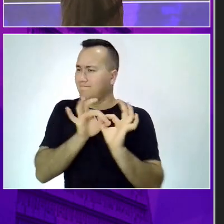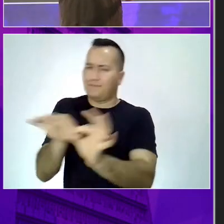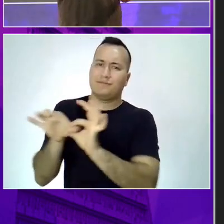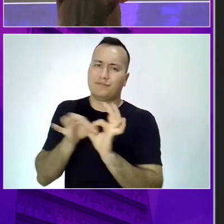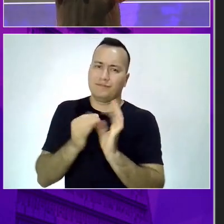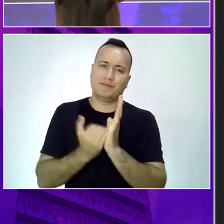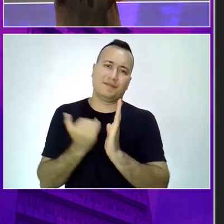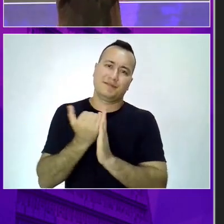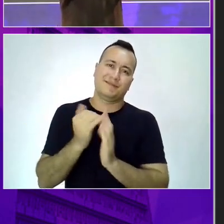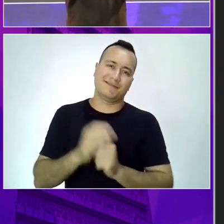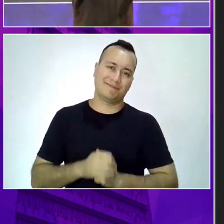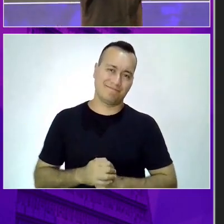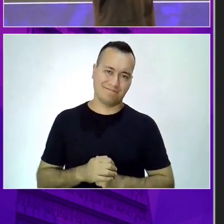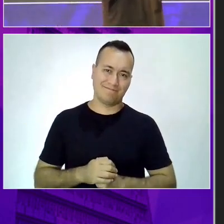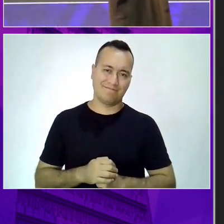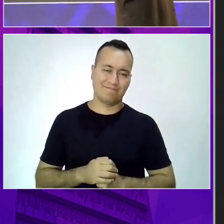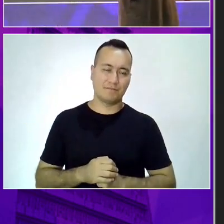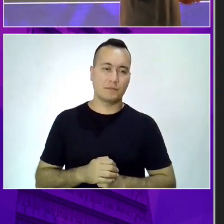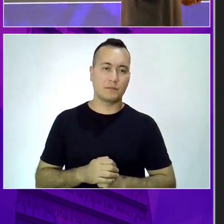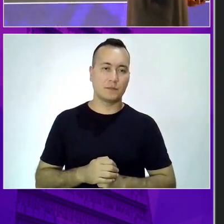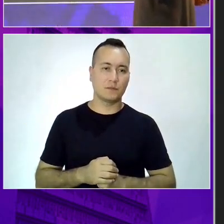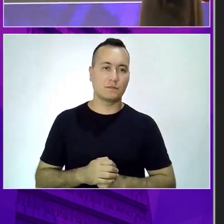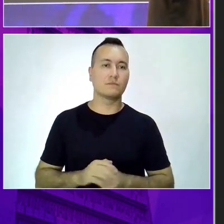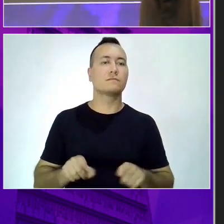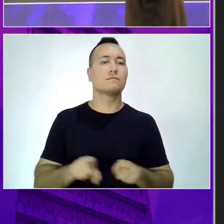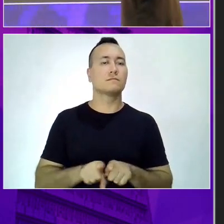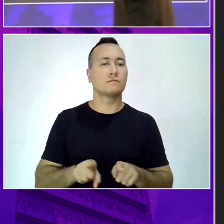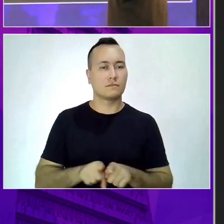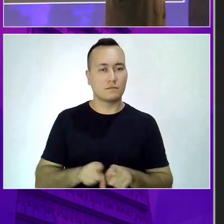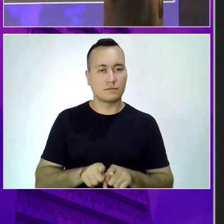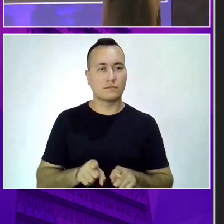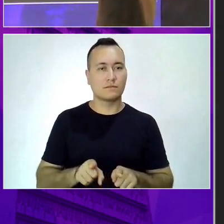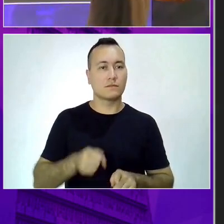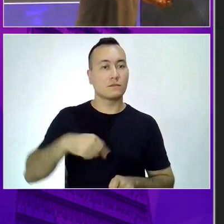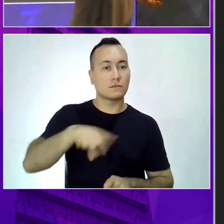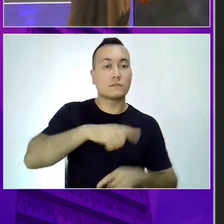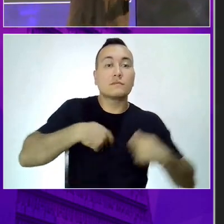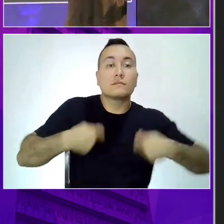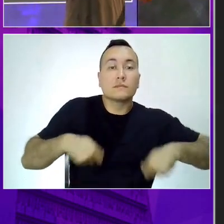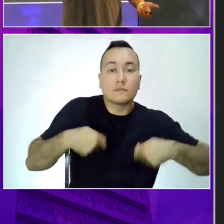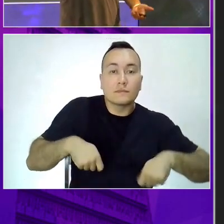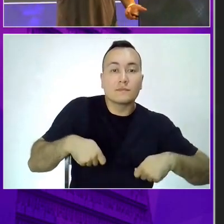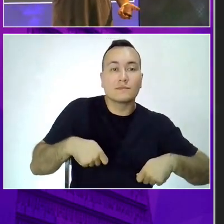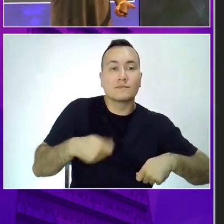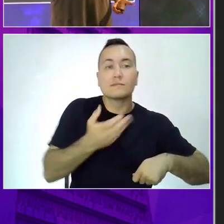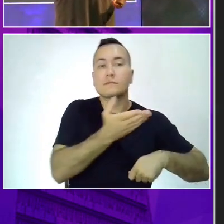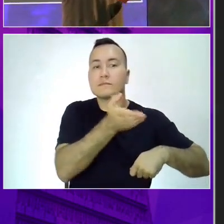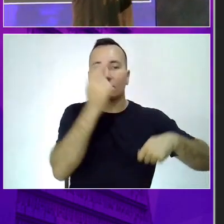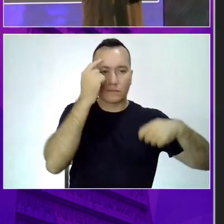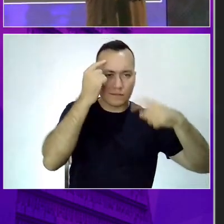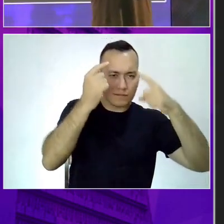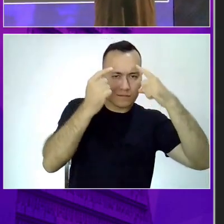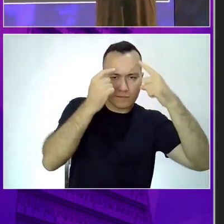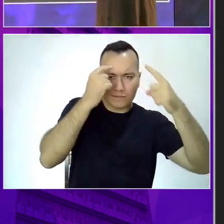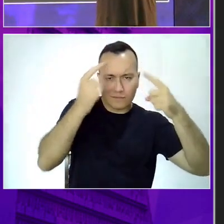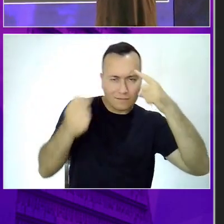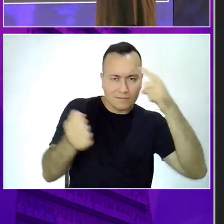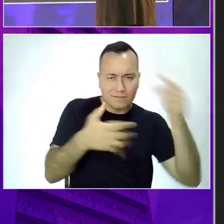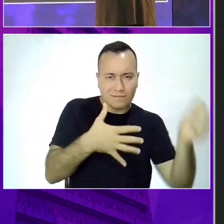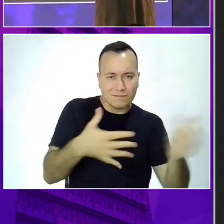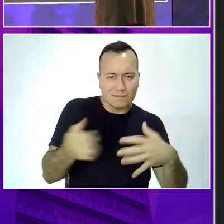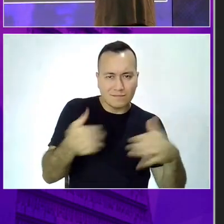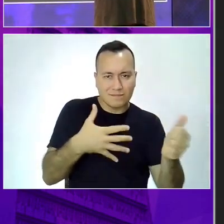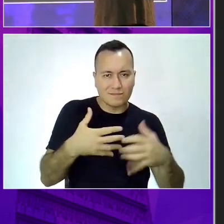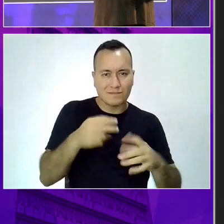muito. E com certeza, a gente está precisando de novos negócios que olhem para